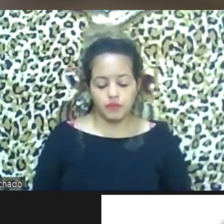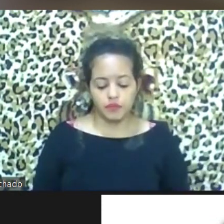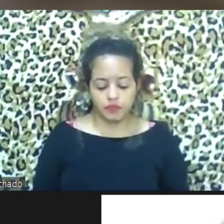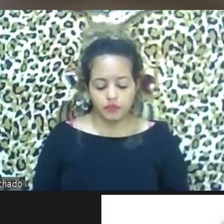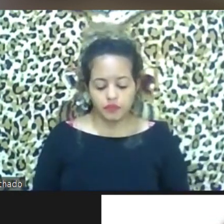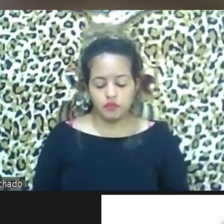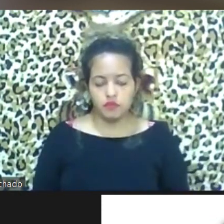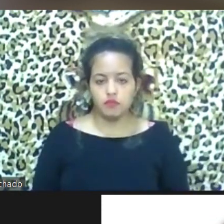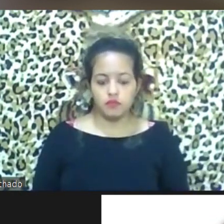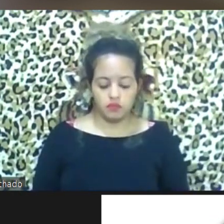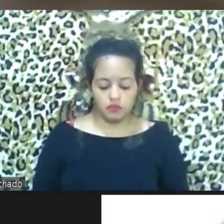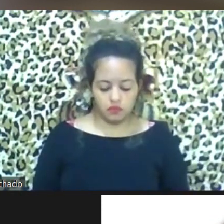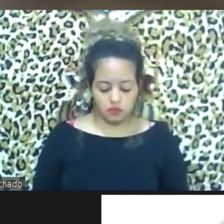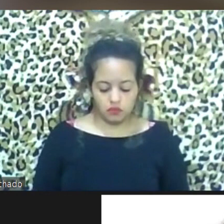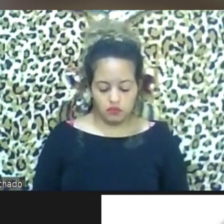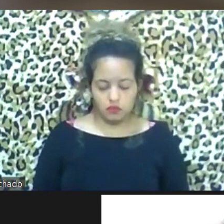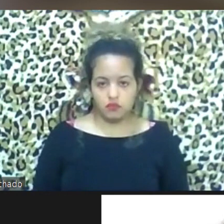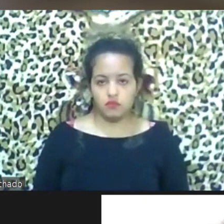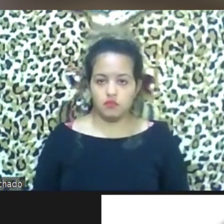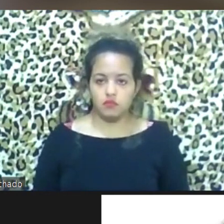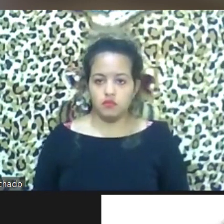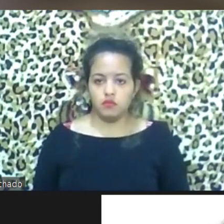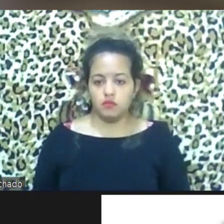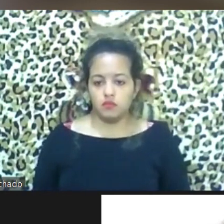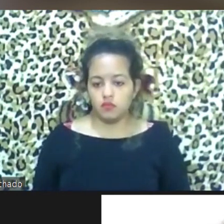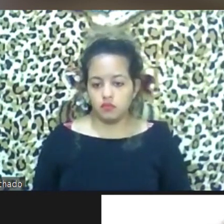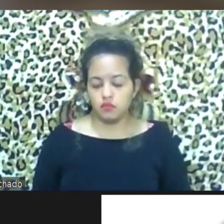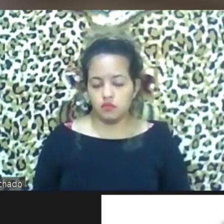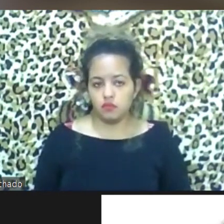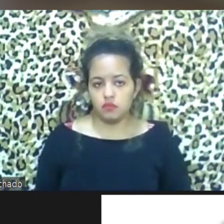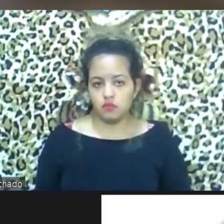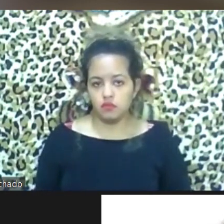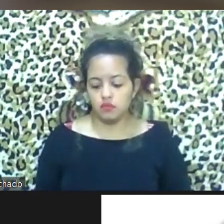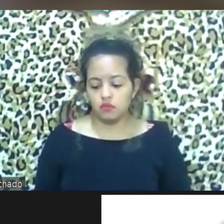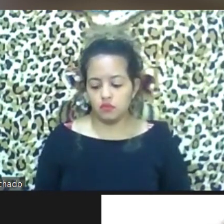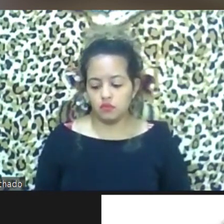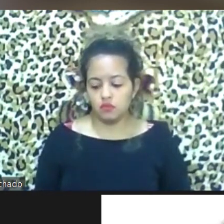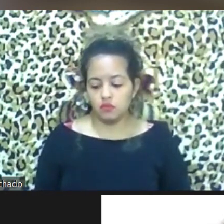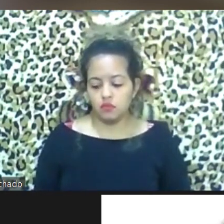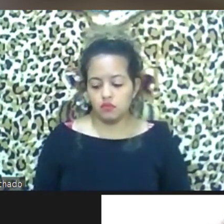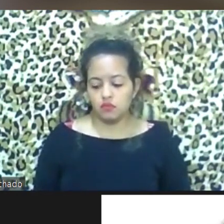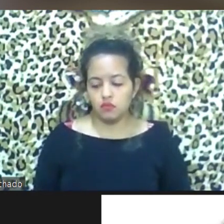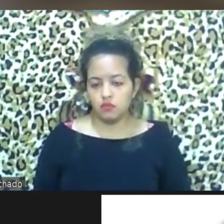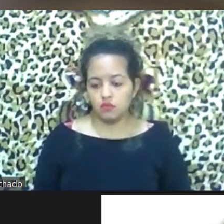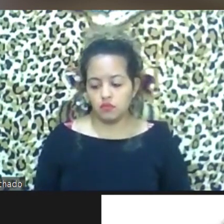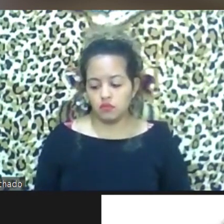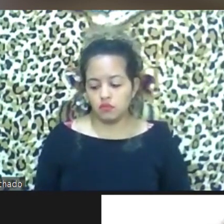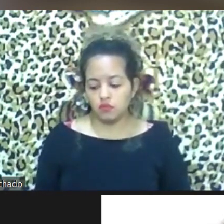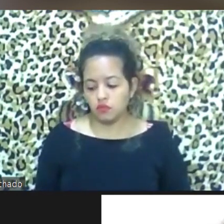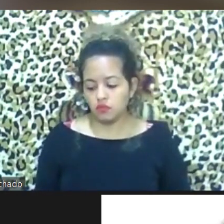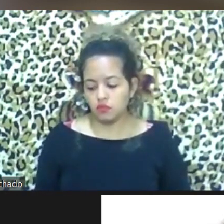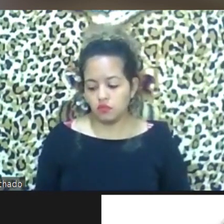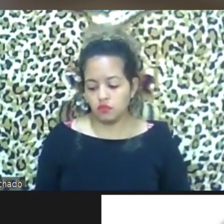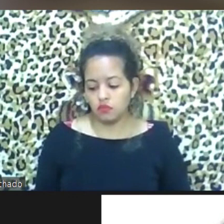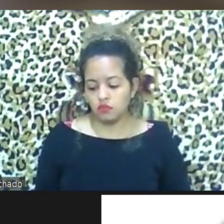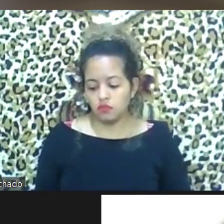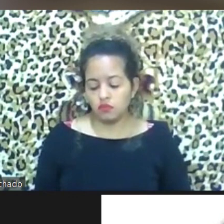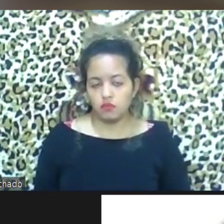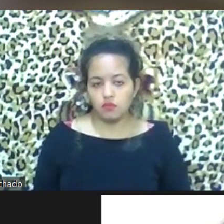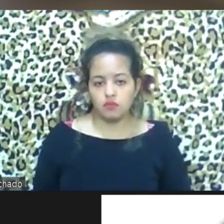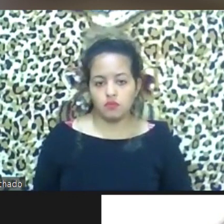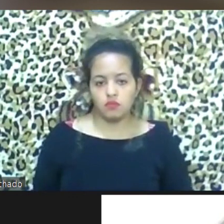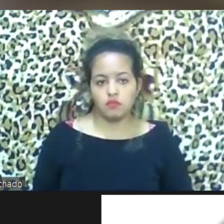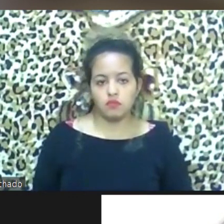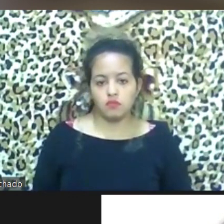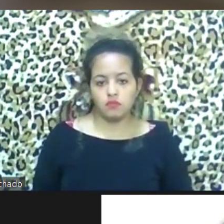população africana, a população do continente africano, era impedida de vir para cá, precisava de uma autorização especial que